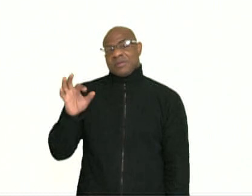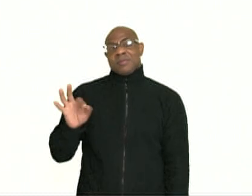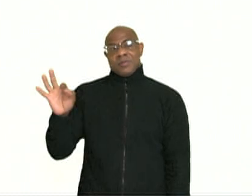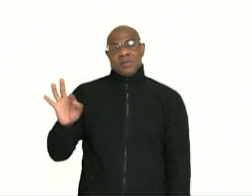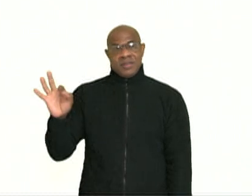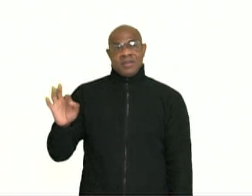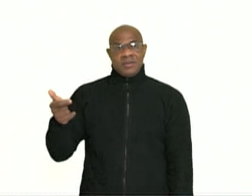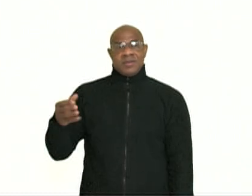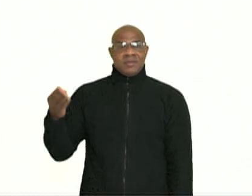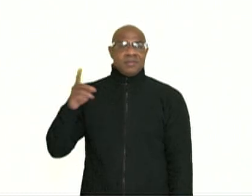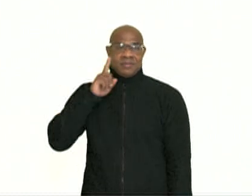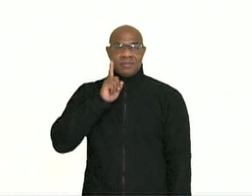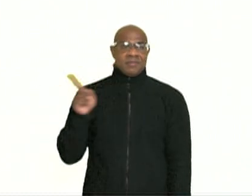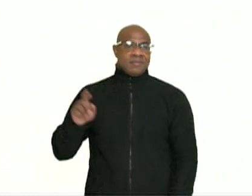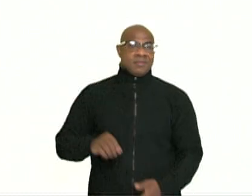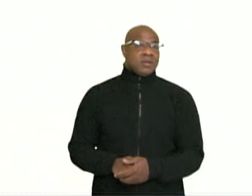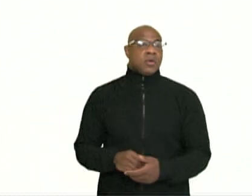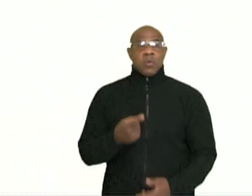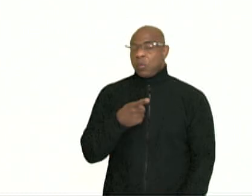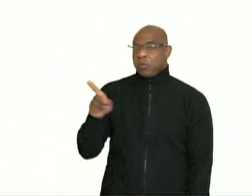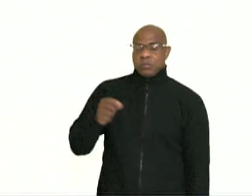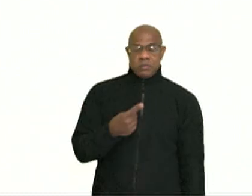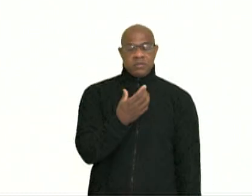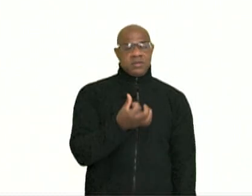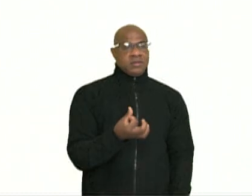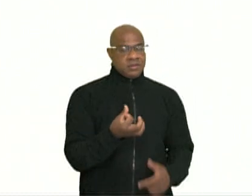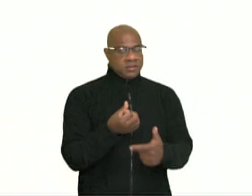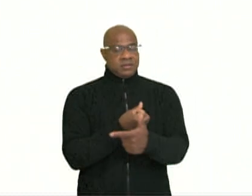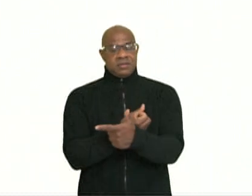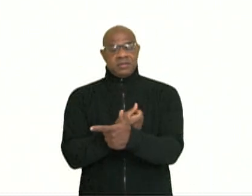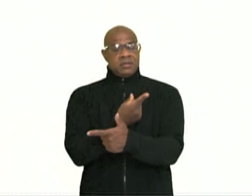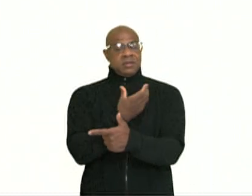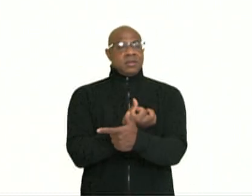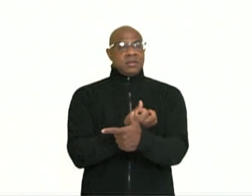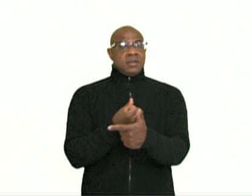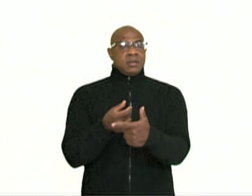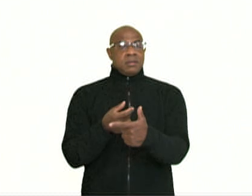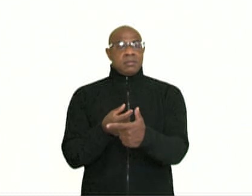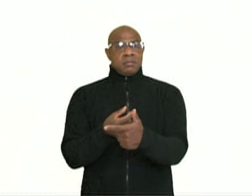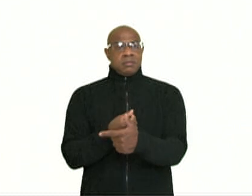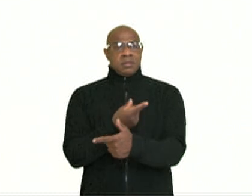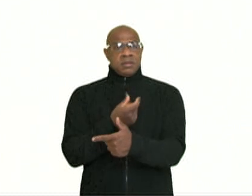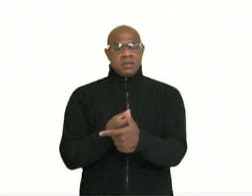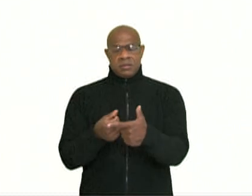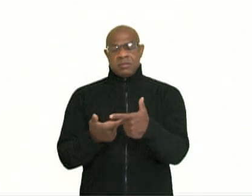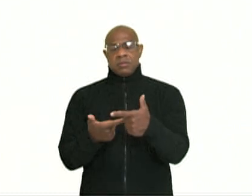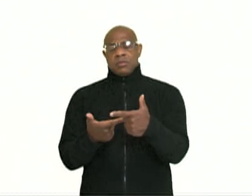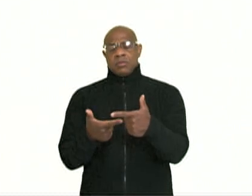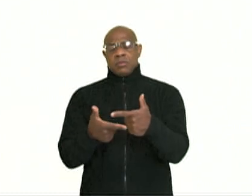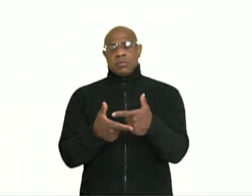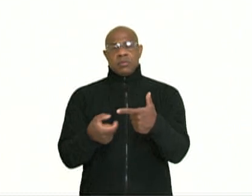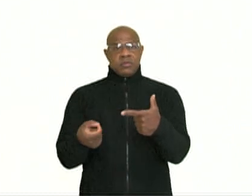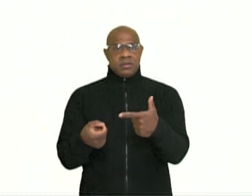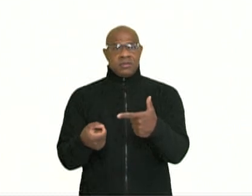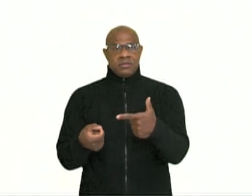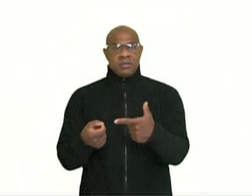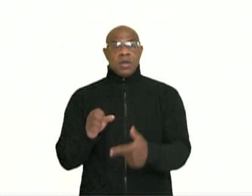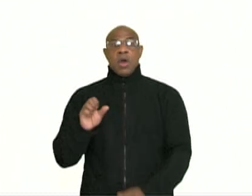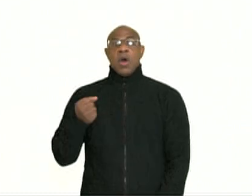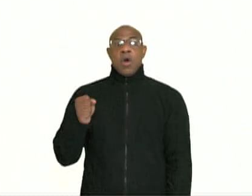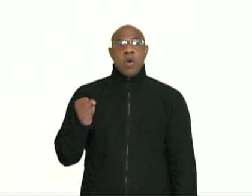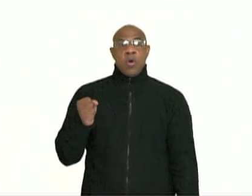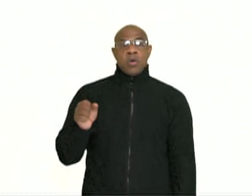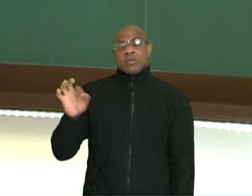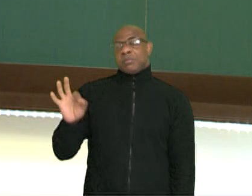14%. E o último, 16 sobre 200, 0,08. Então, aqui é 8%. E nós